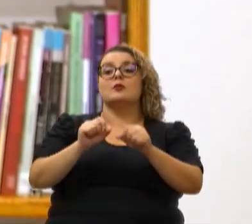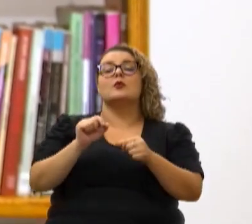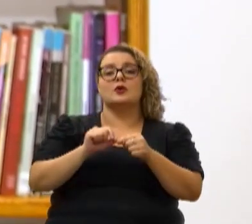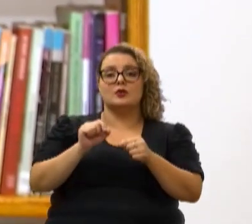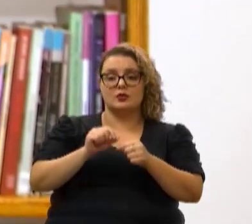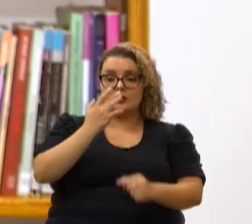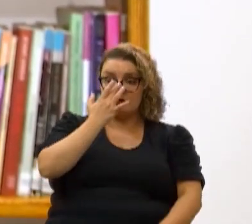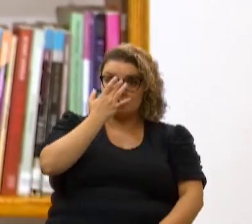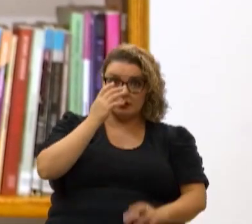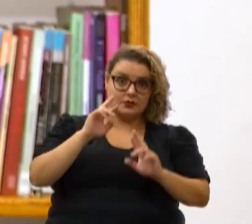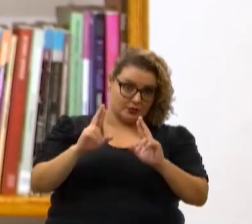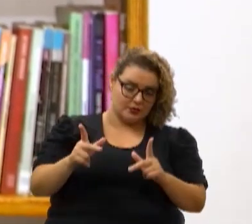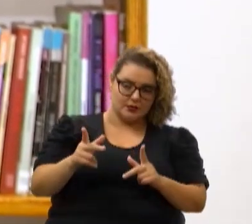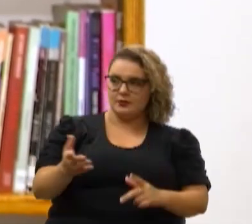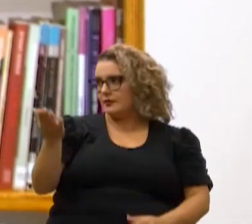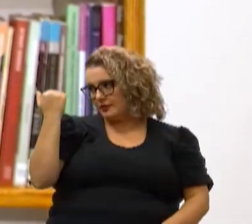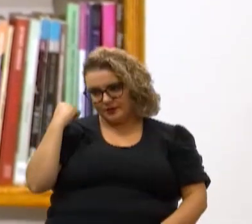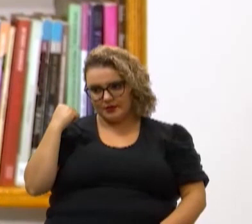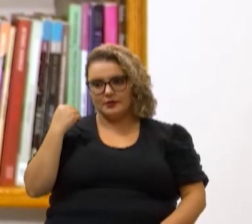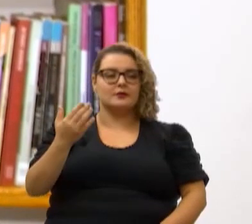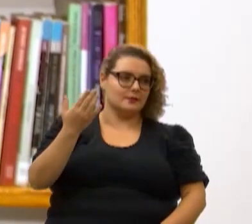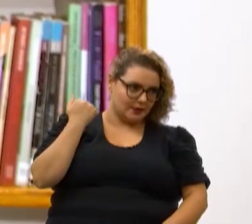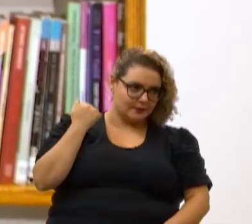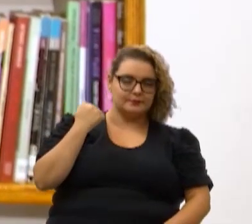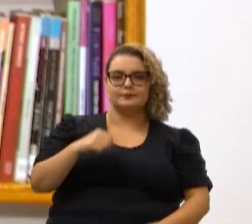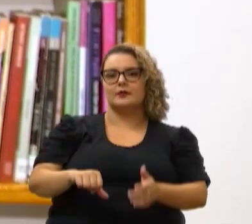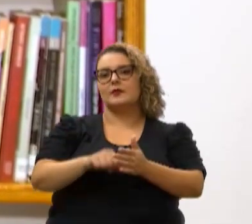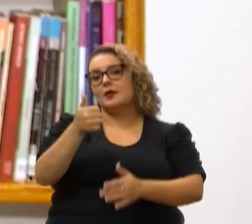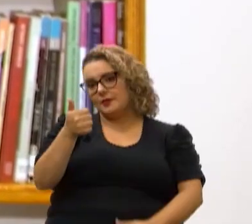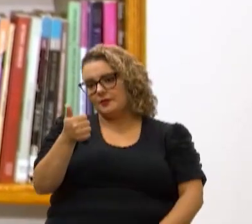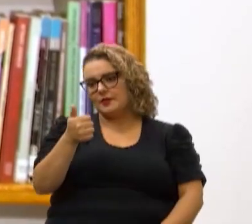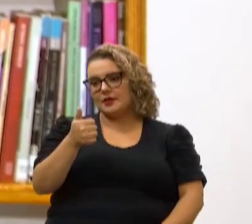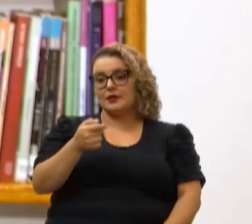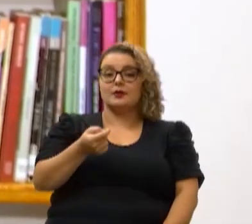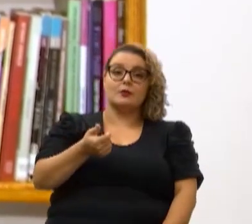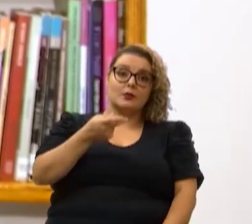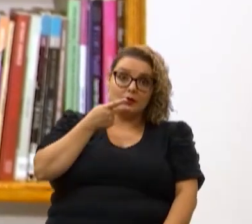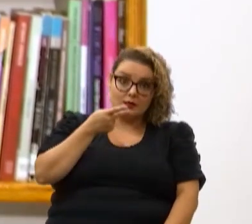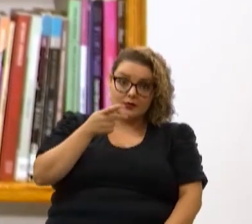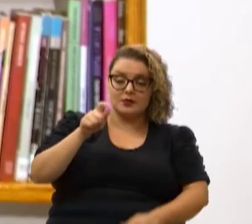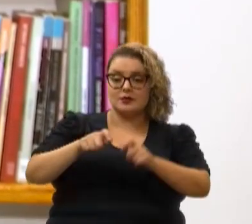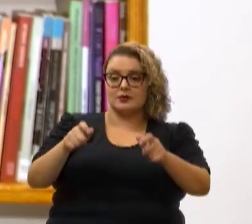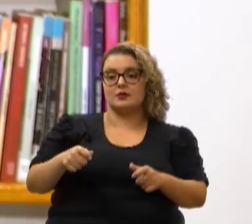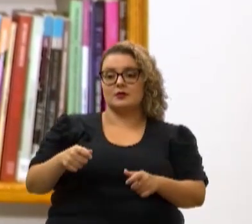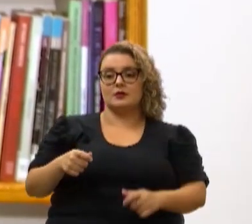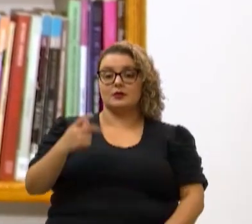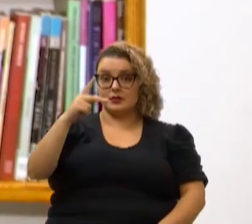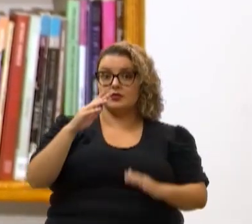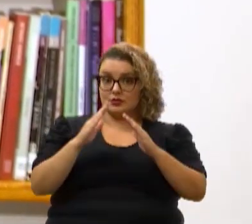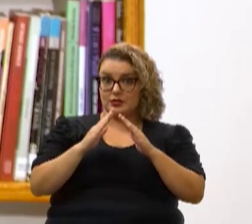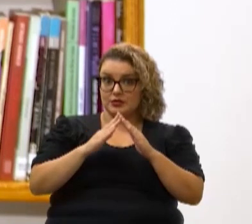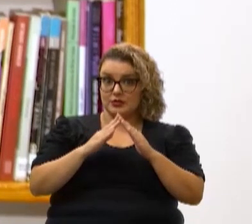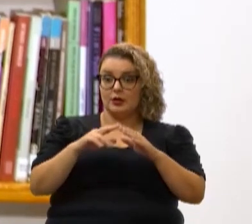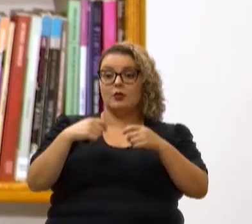pode fazer de diferente. Vamos lá. Vamos lá? Acho que a primeira grande dica que pouca gente fala, na sua